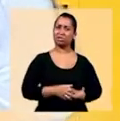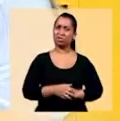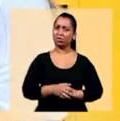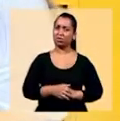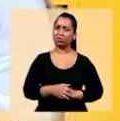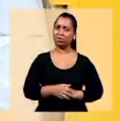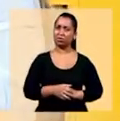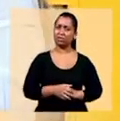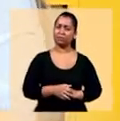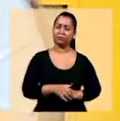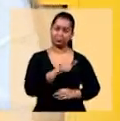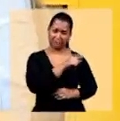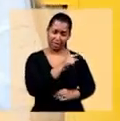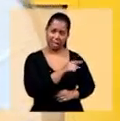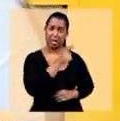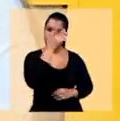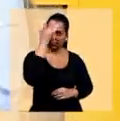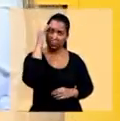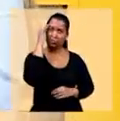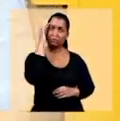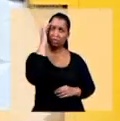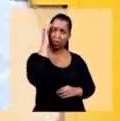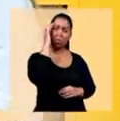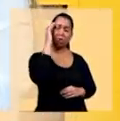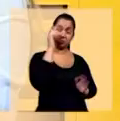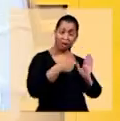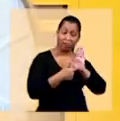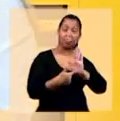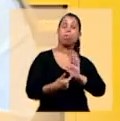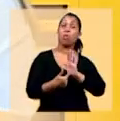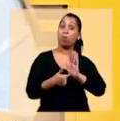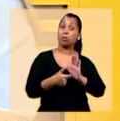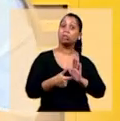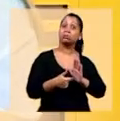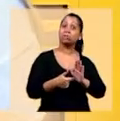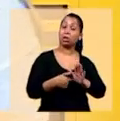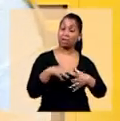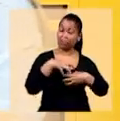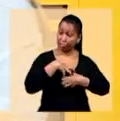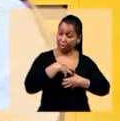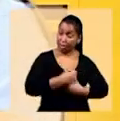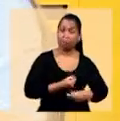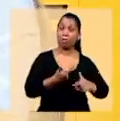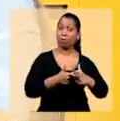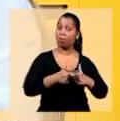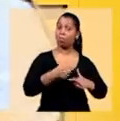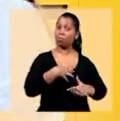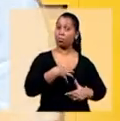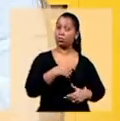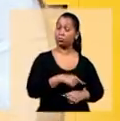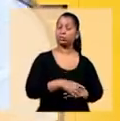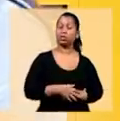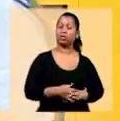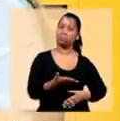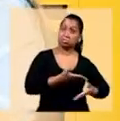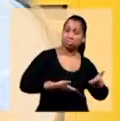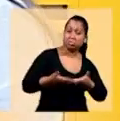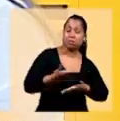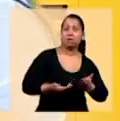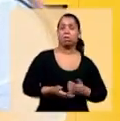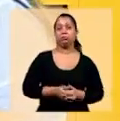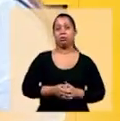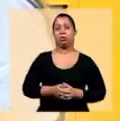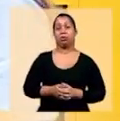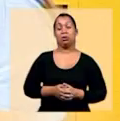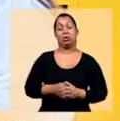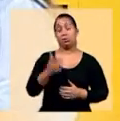ali? Que aquele colaborador estava dando algum indício, ele estava dando algum indício, não é? Sei lá, no jeito que fala, no jeito que se